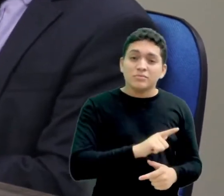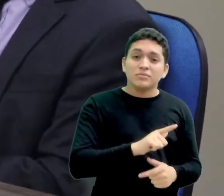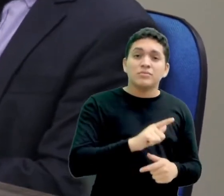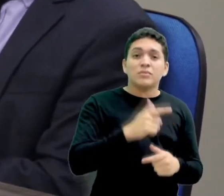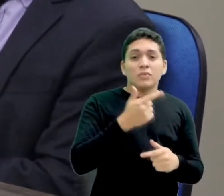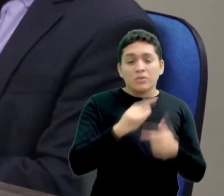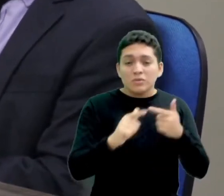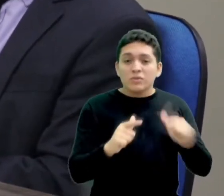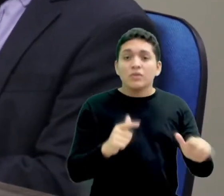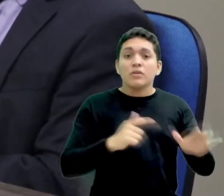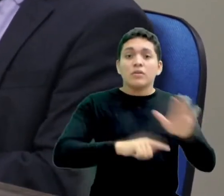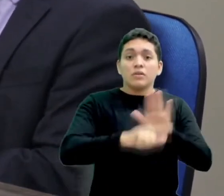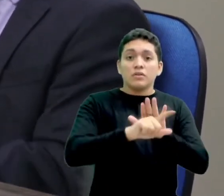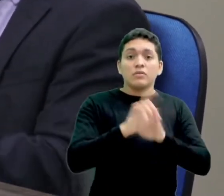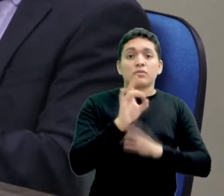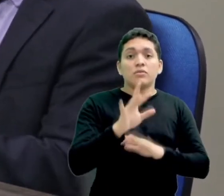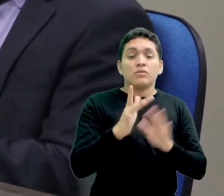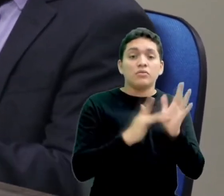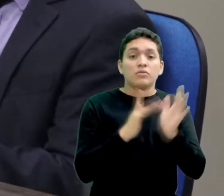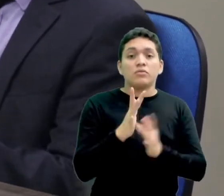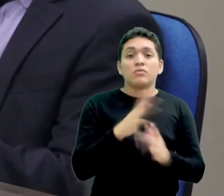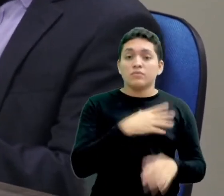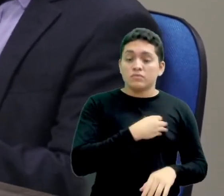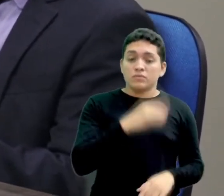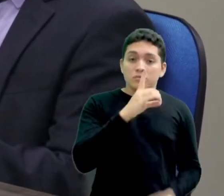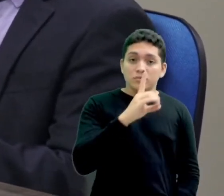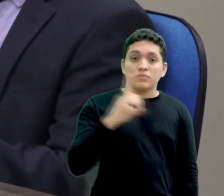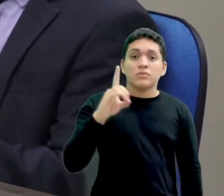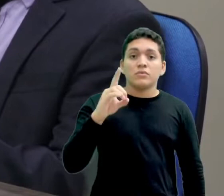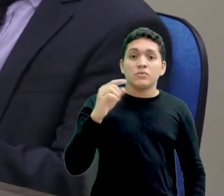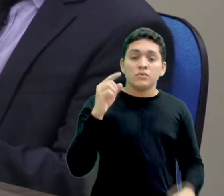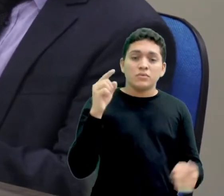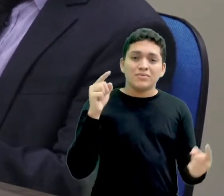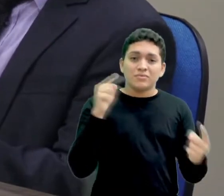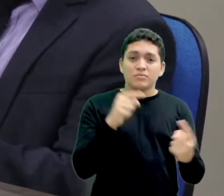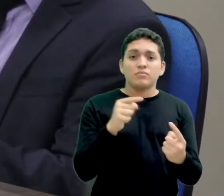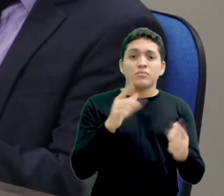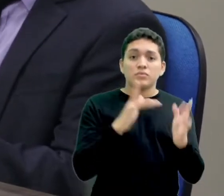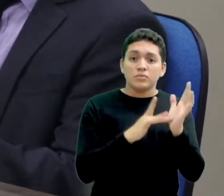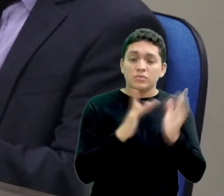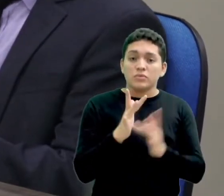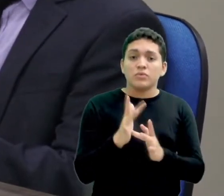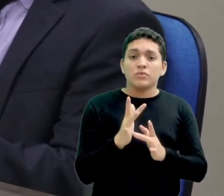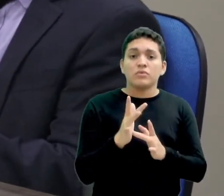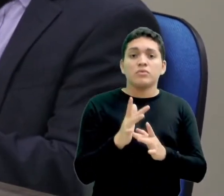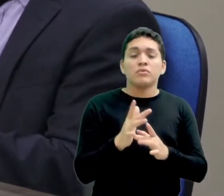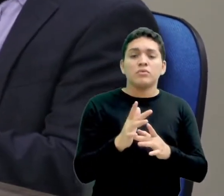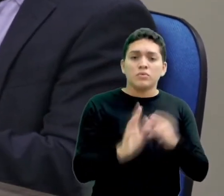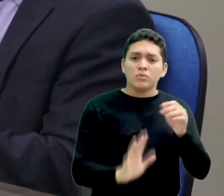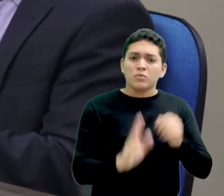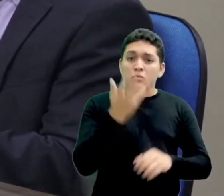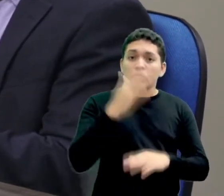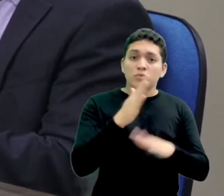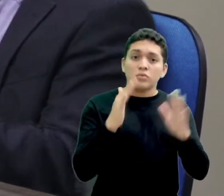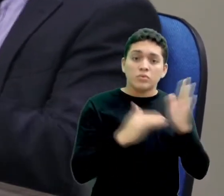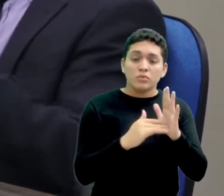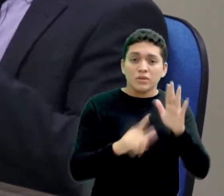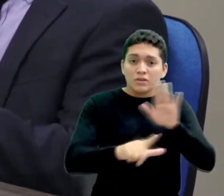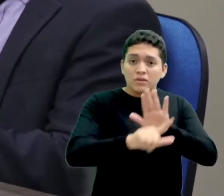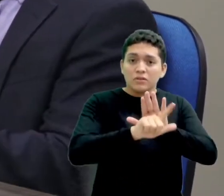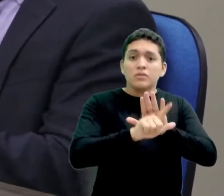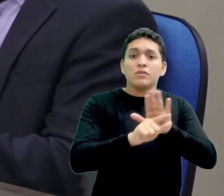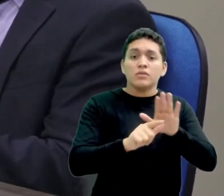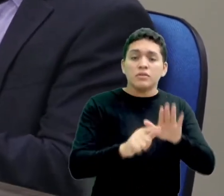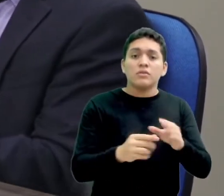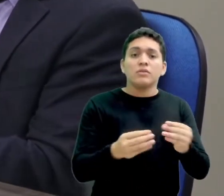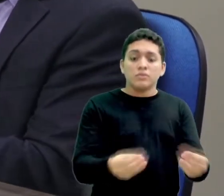lei. Somente Jesus, o Filho de Deus. E nesse sentido, Jesus, o cumpridor da lei, e trazendo